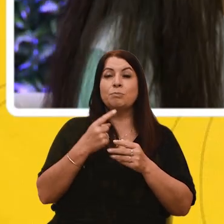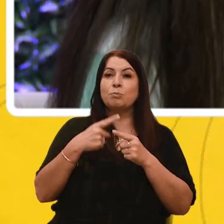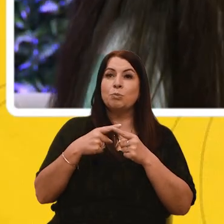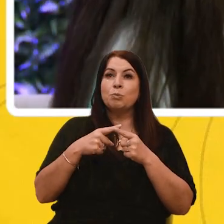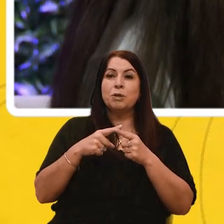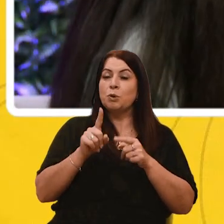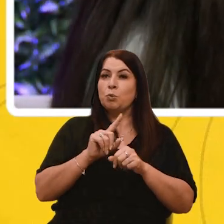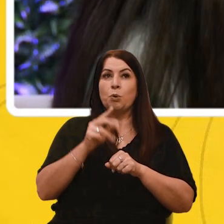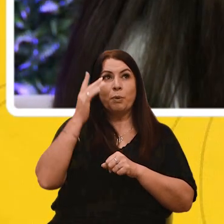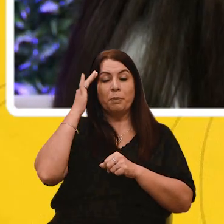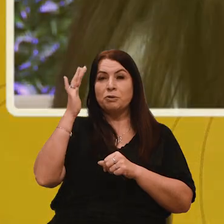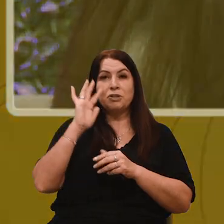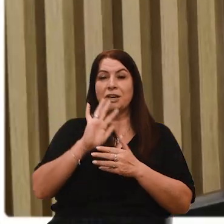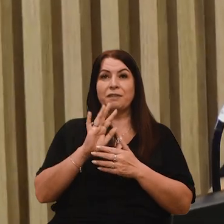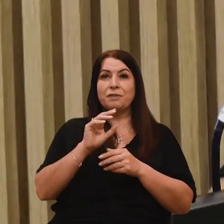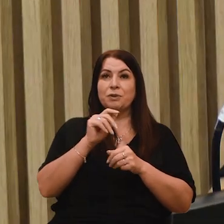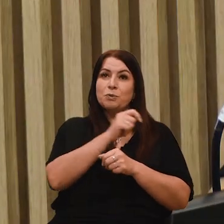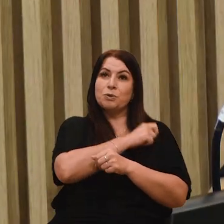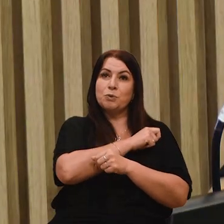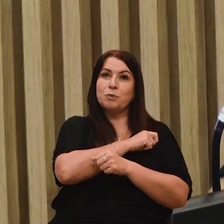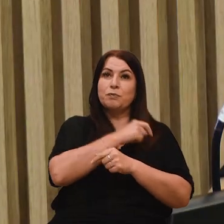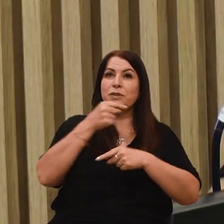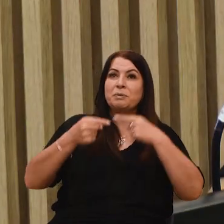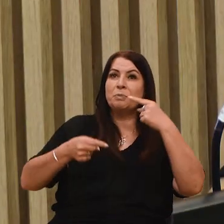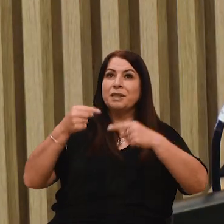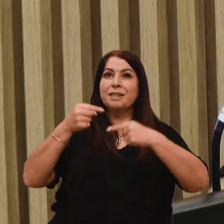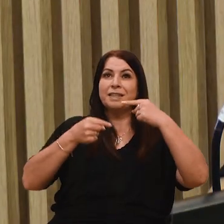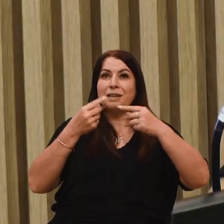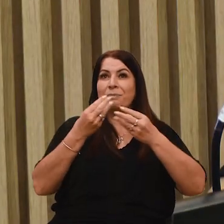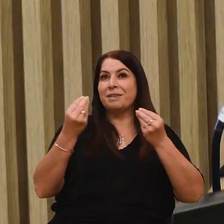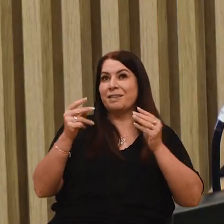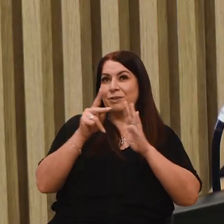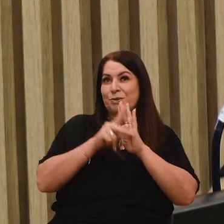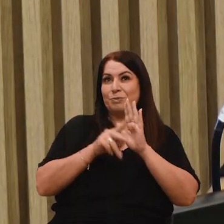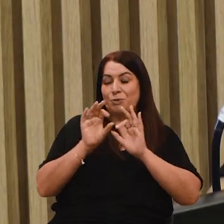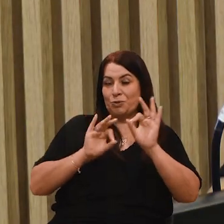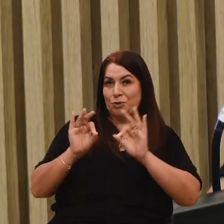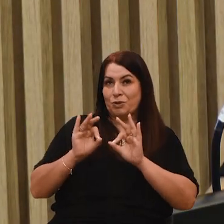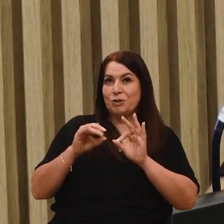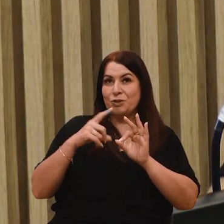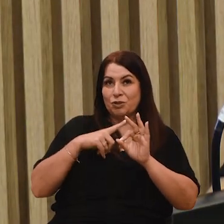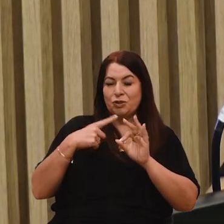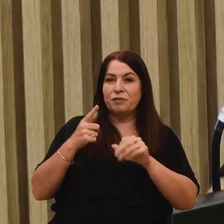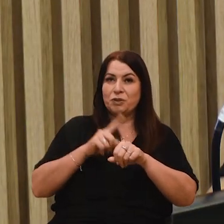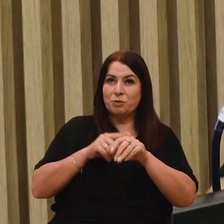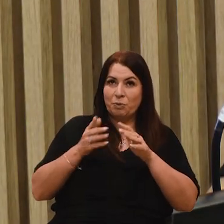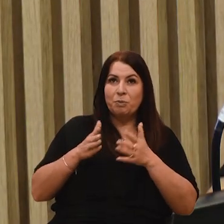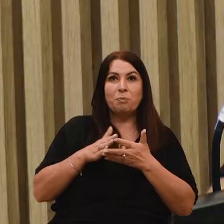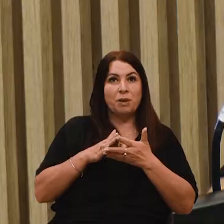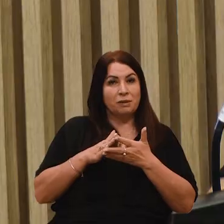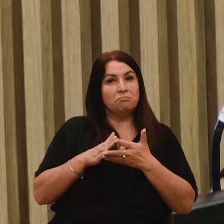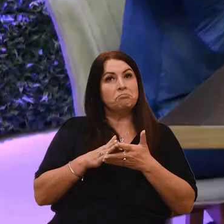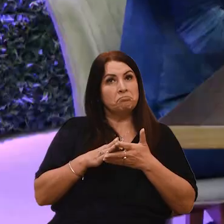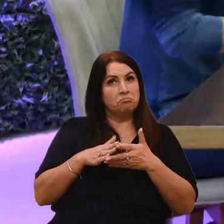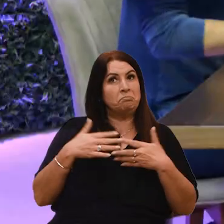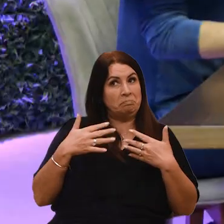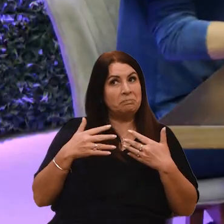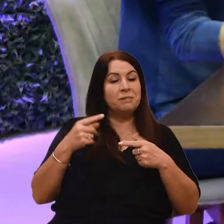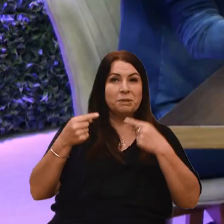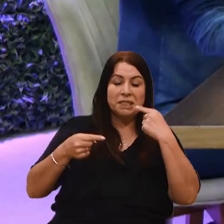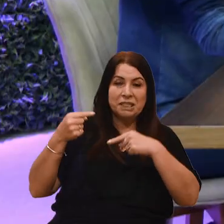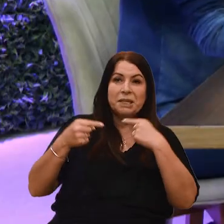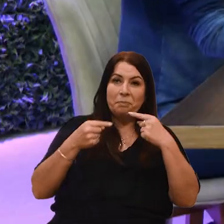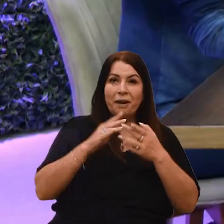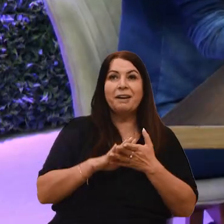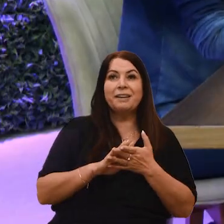não esperava que os estudantes fossem debater tantos os projetos. A gente tiveram momentos de bastante